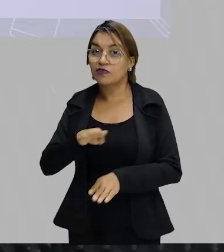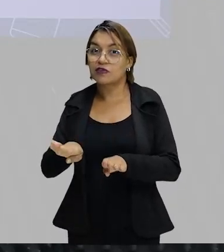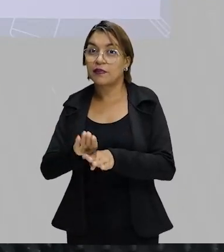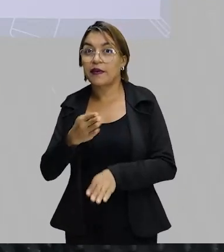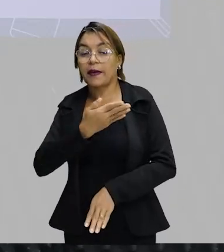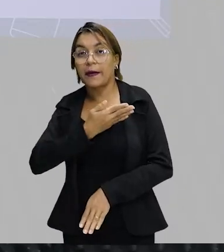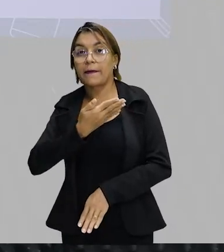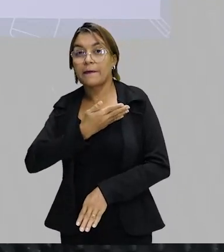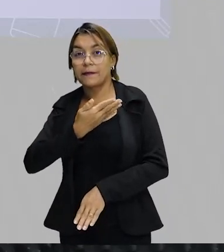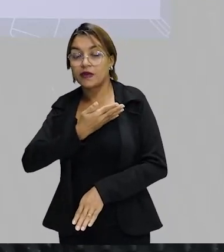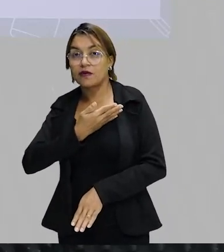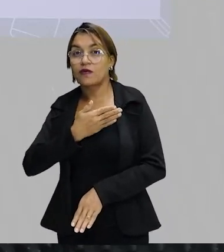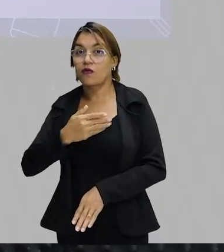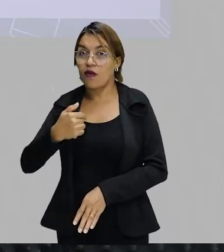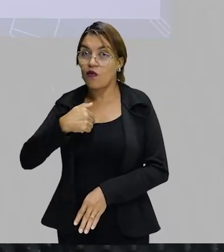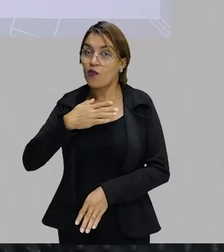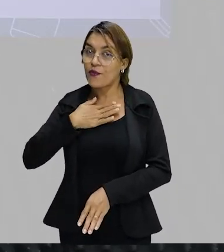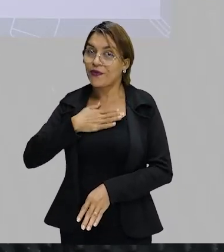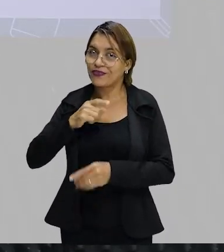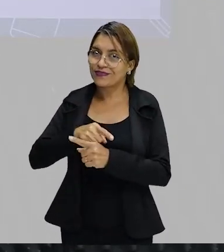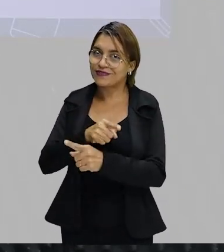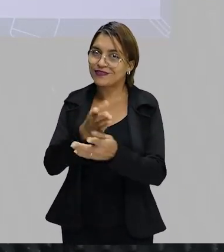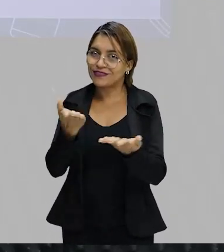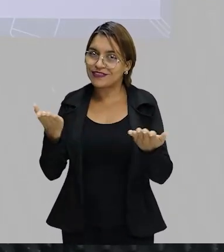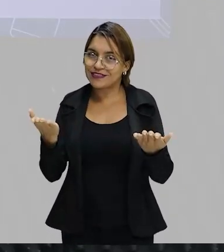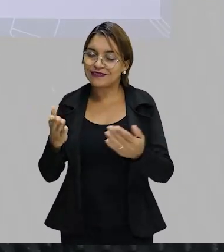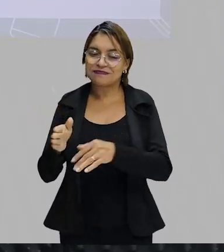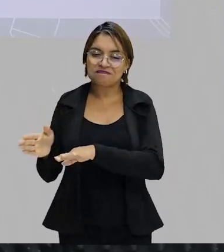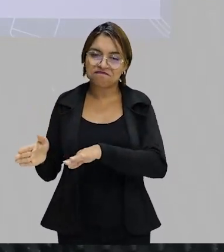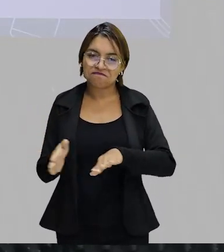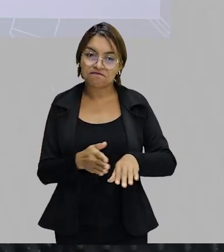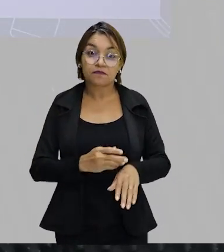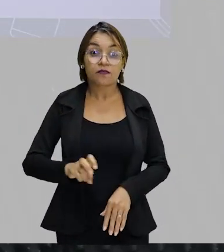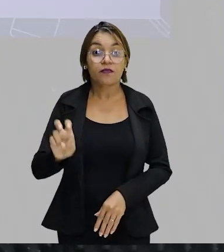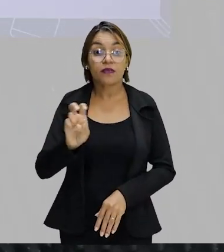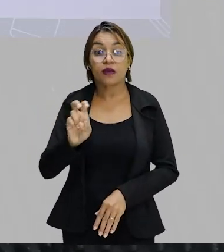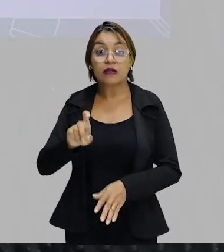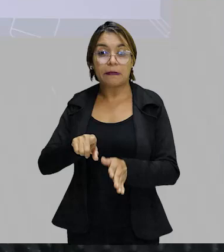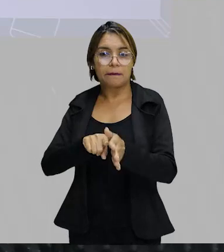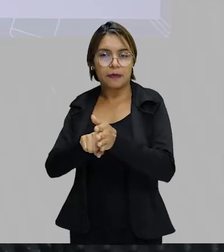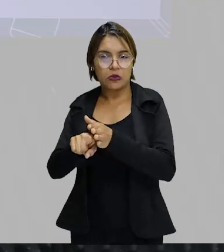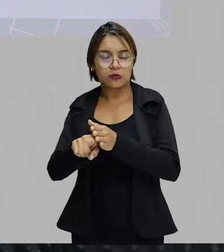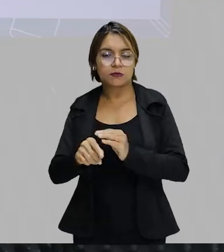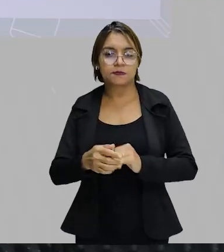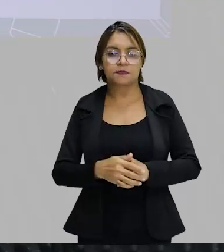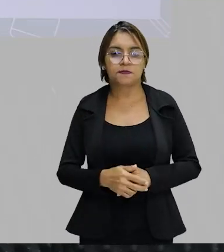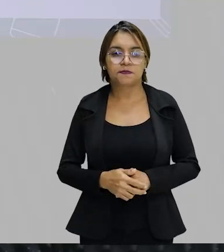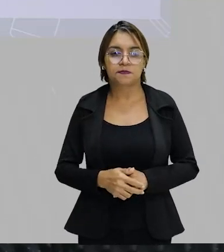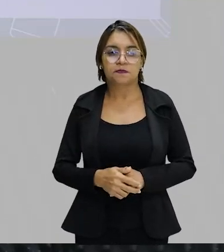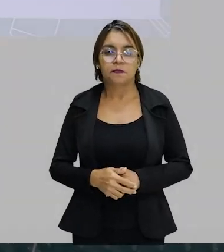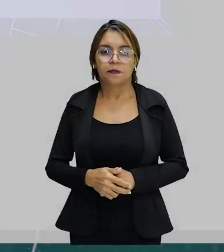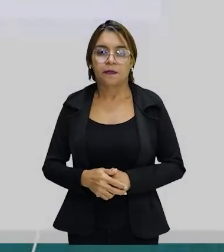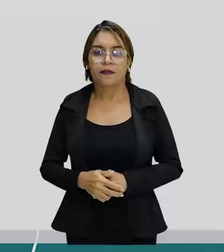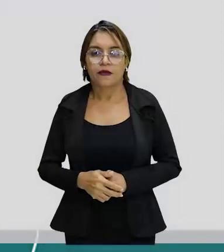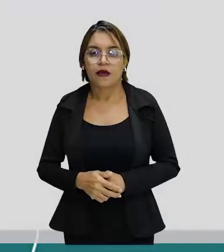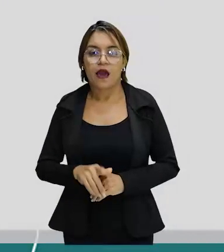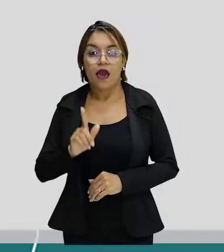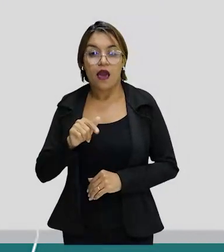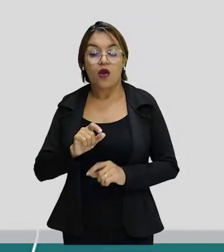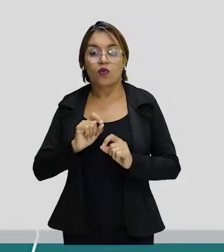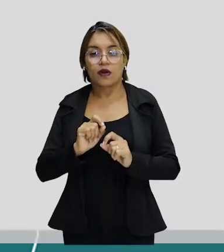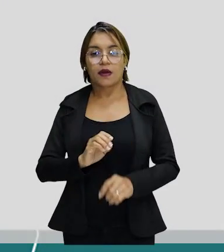também de uma pessoa que gosta de vocês. Bom, a quinta questão, ela vai versar sobre a